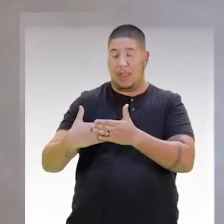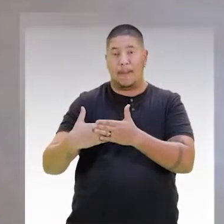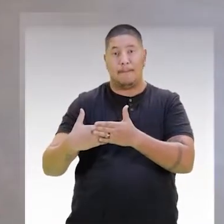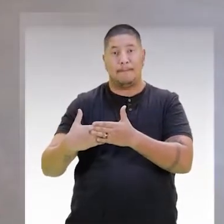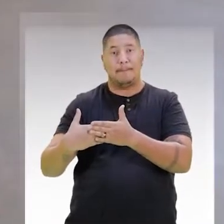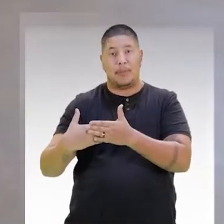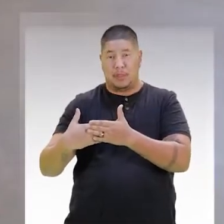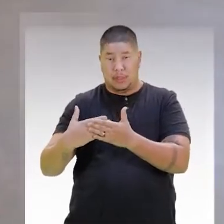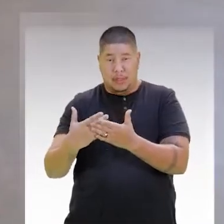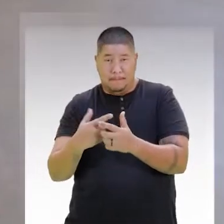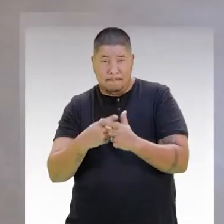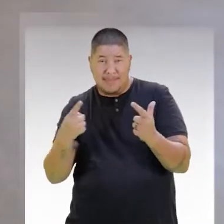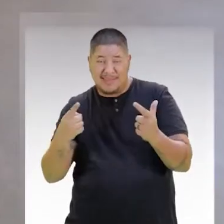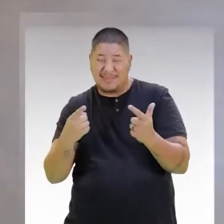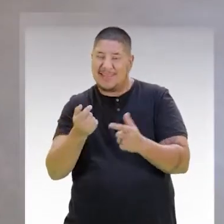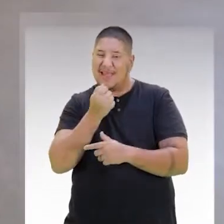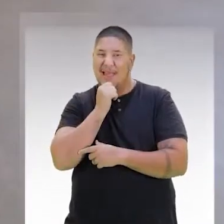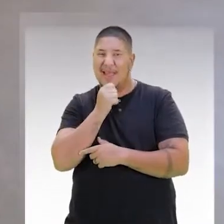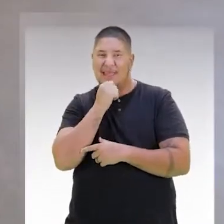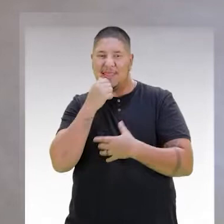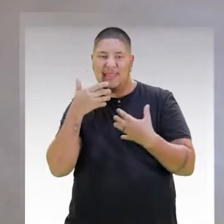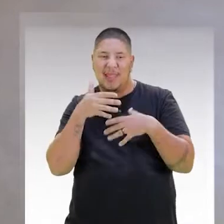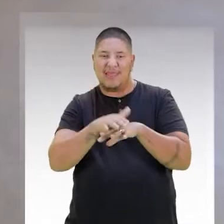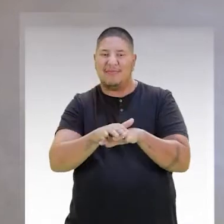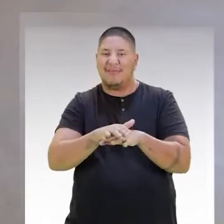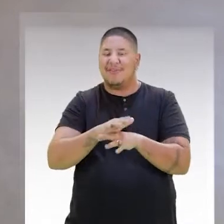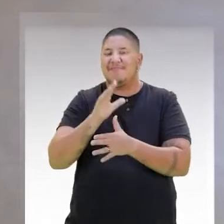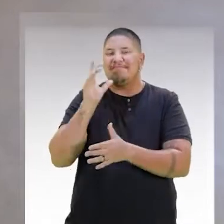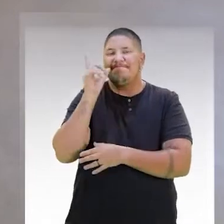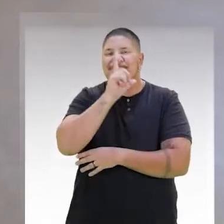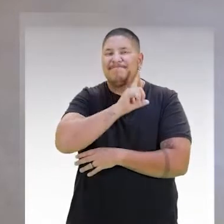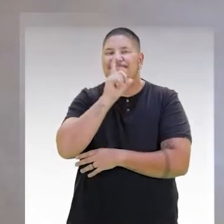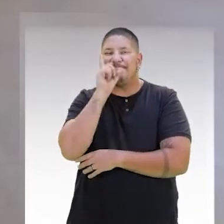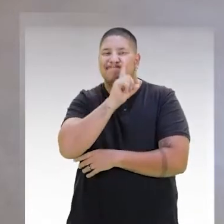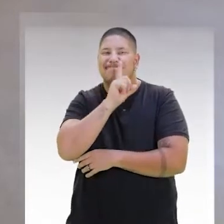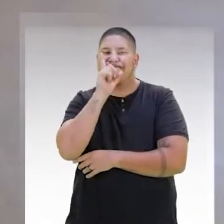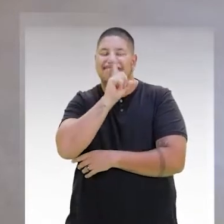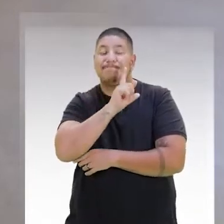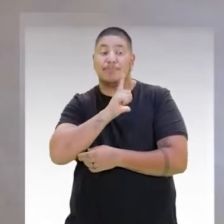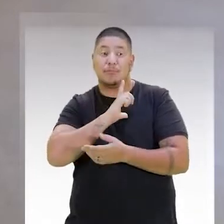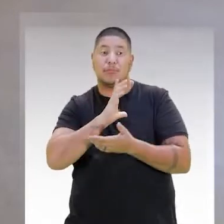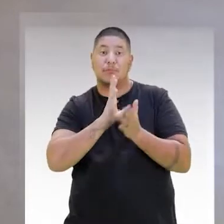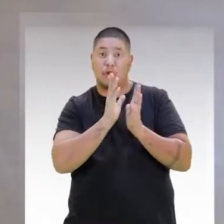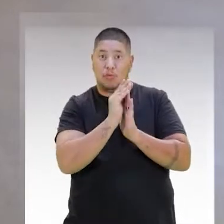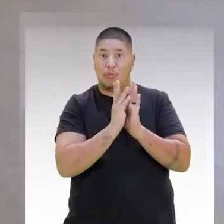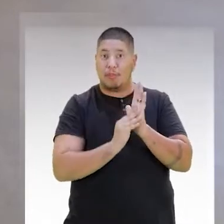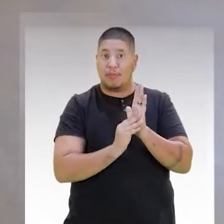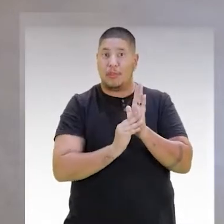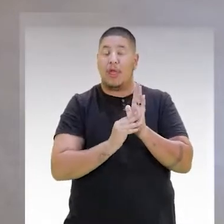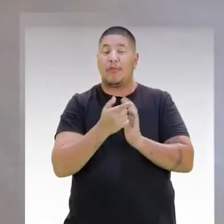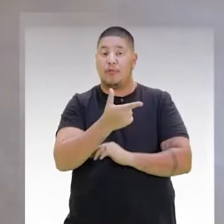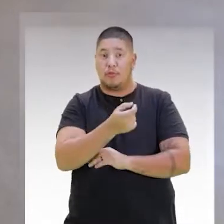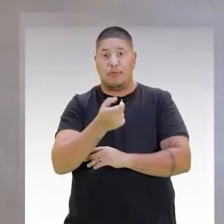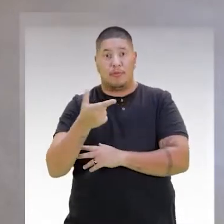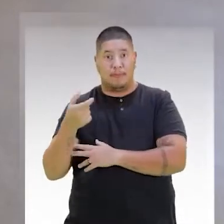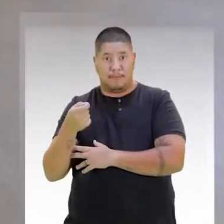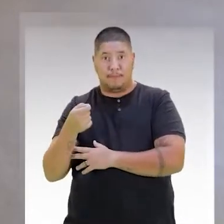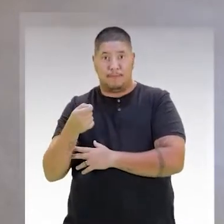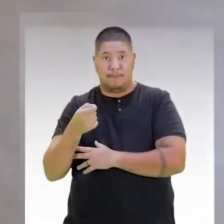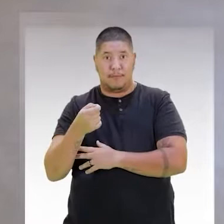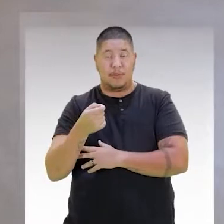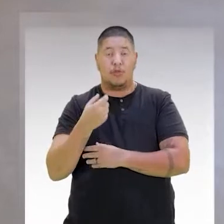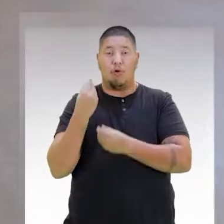pela política de cotas, a inclusão segue insuficiente. Segundo dados de 2020 da Relação Anual